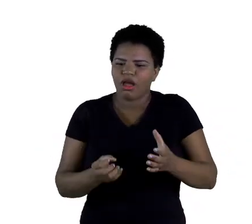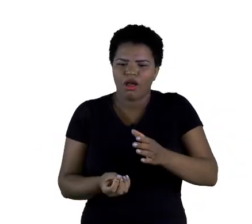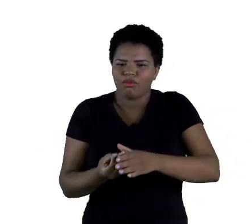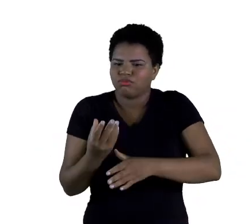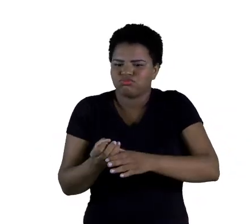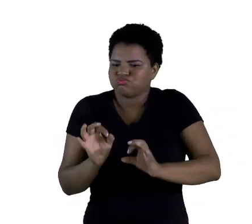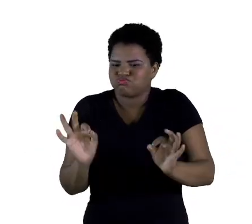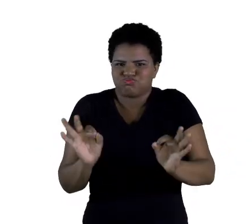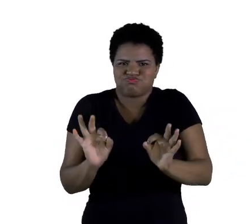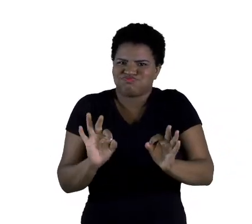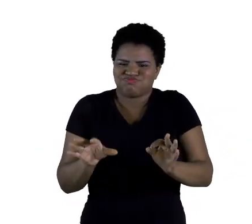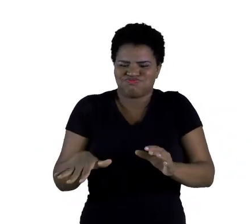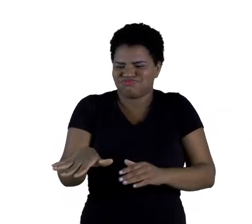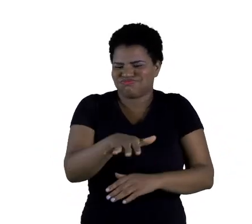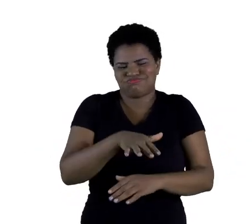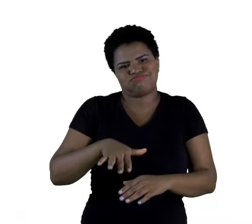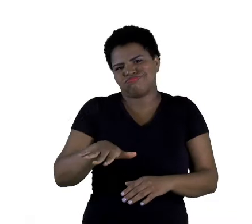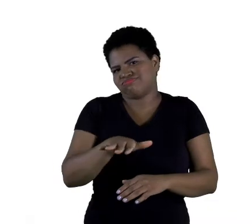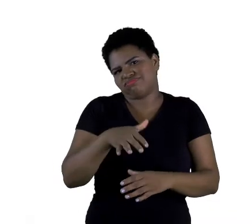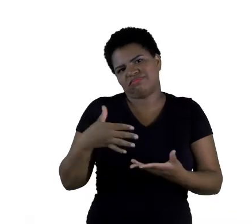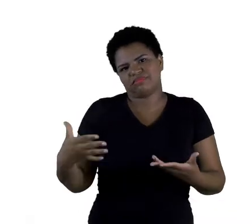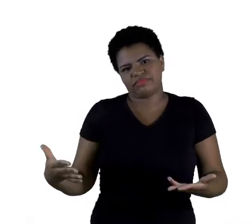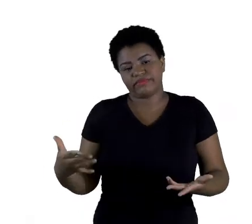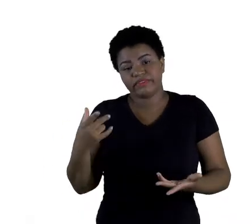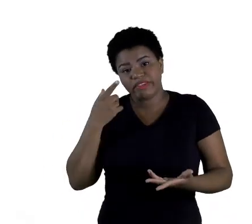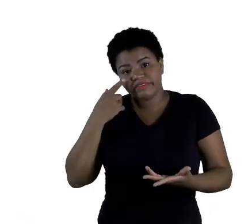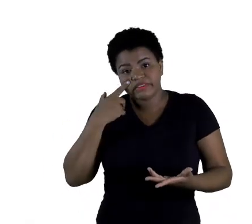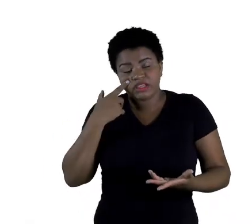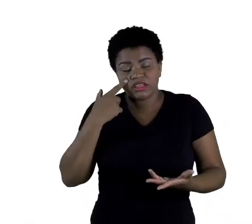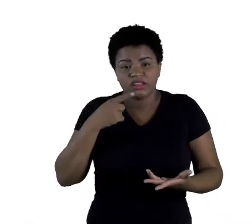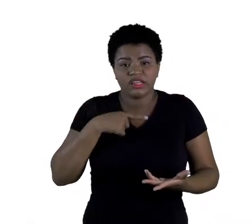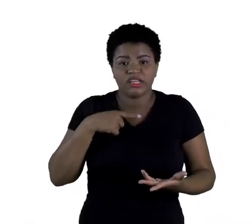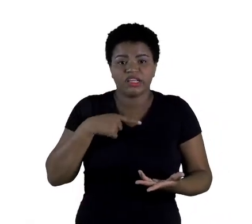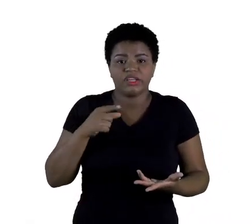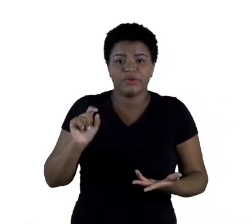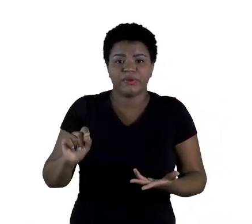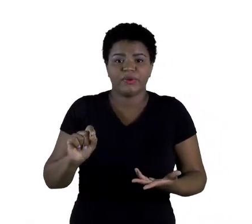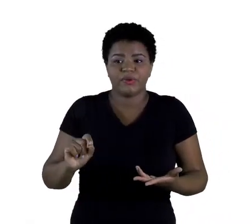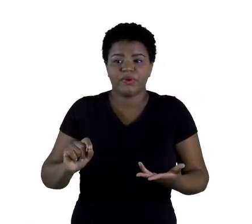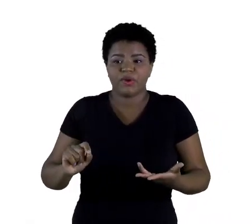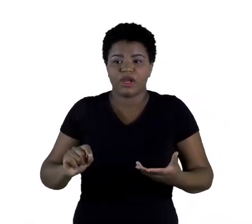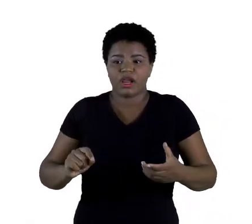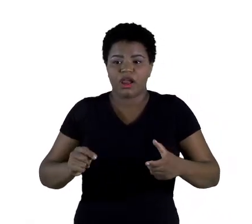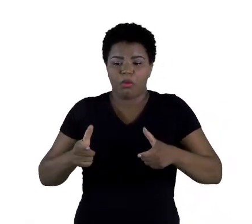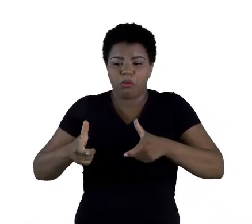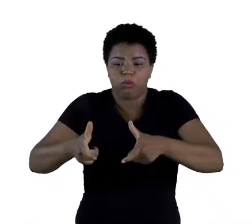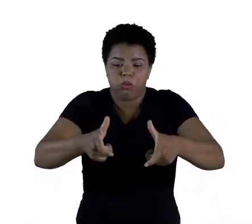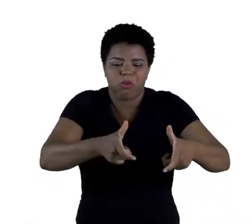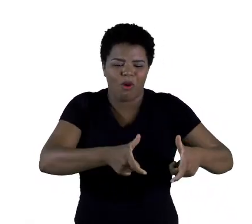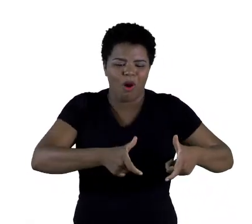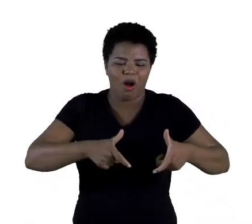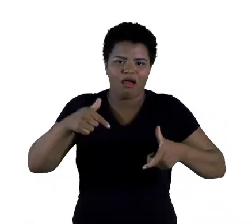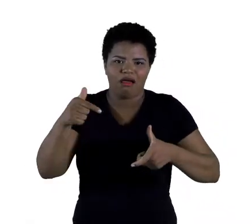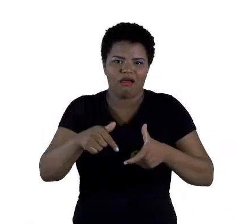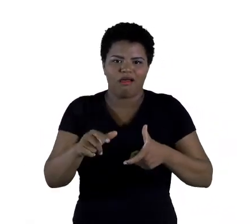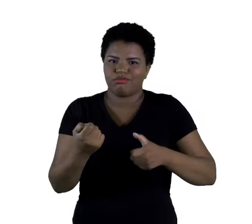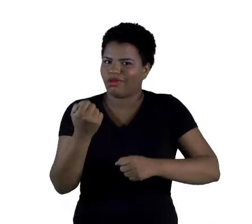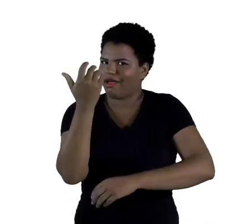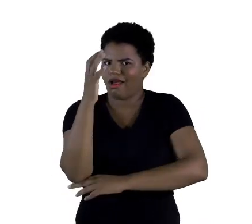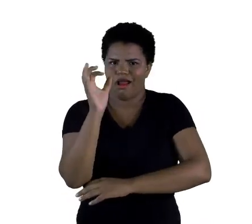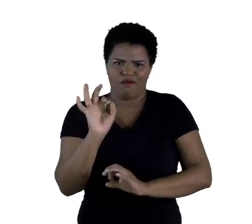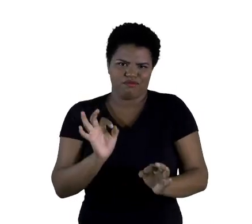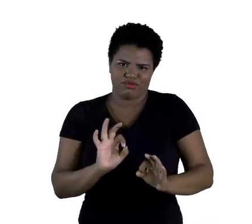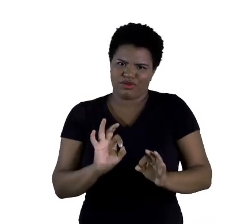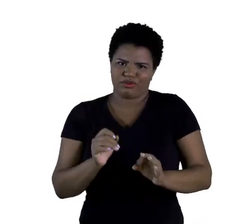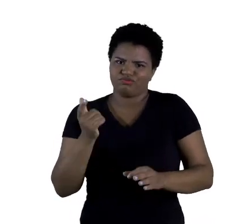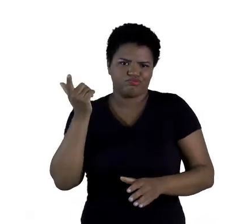nesse lugar, você não vai conseguir, você vê que aí onde está degradado aí não tem planta, não consegue, né, nascer nenhuma